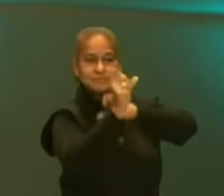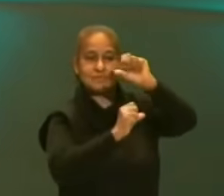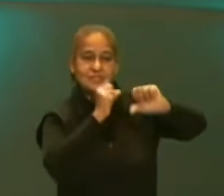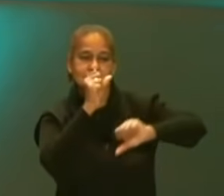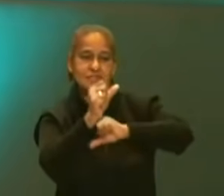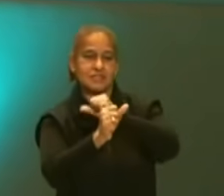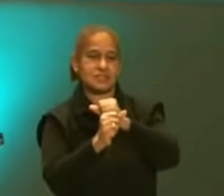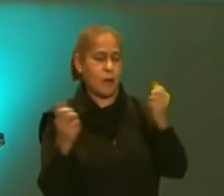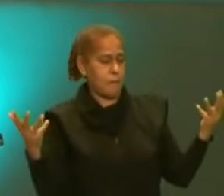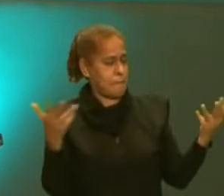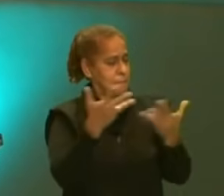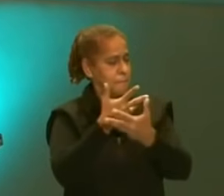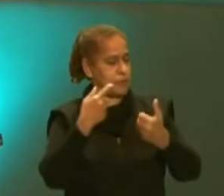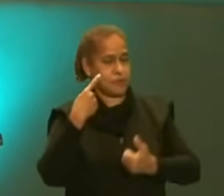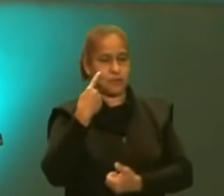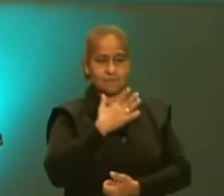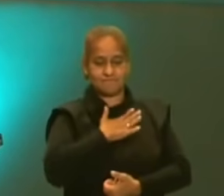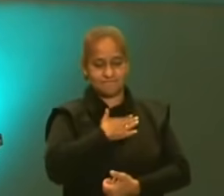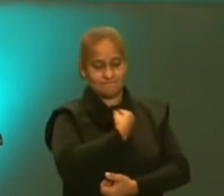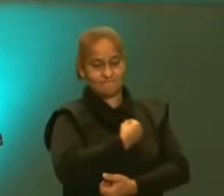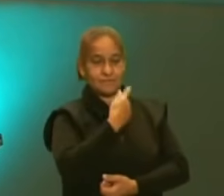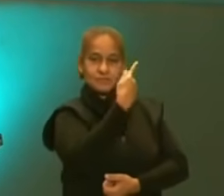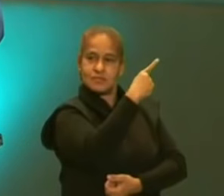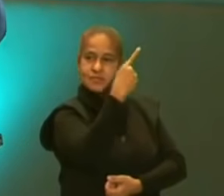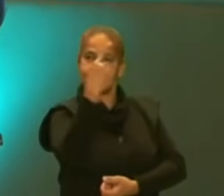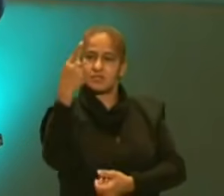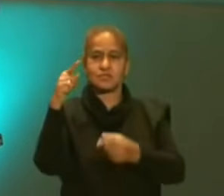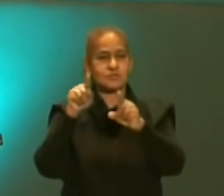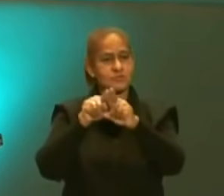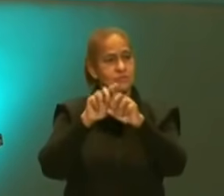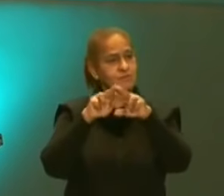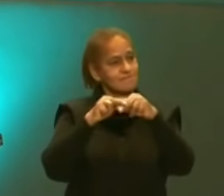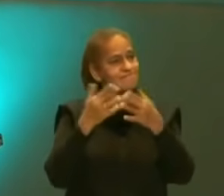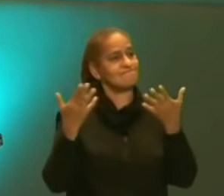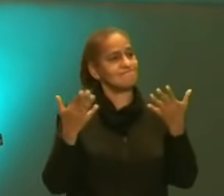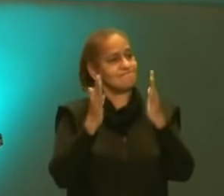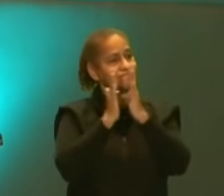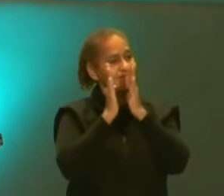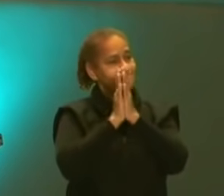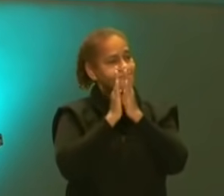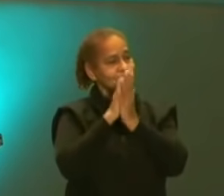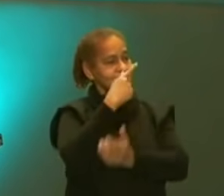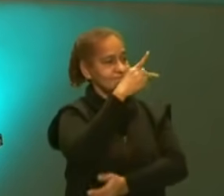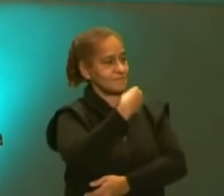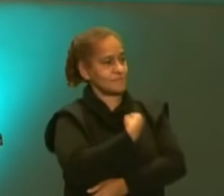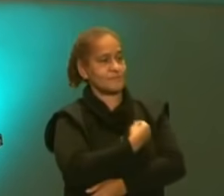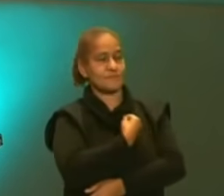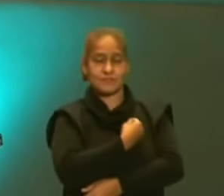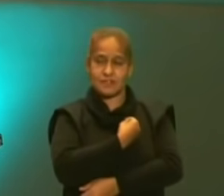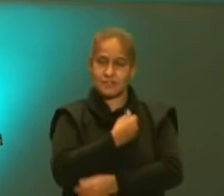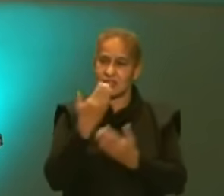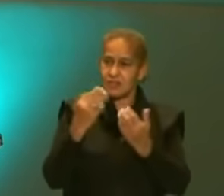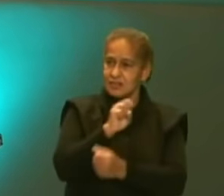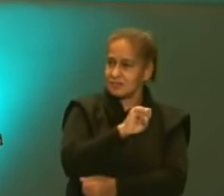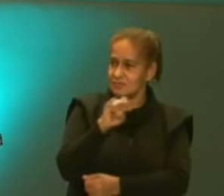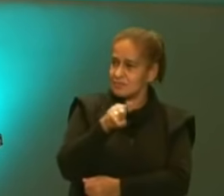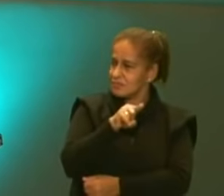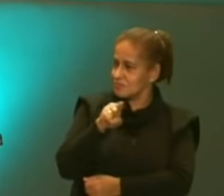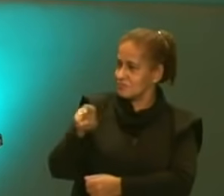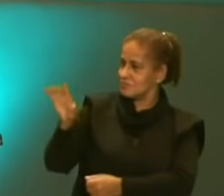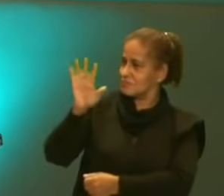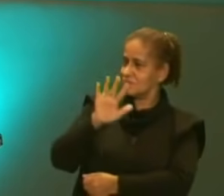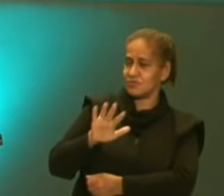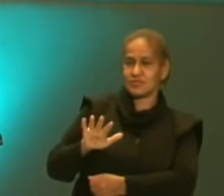Se você está aqui hoje nesse templo, eu queria orar por você. E se você deseja